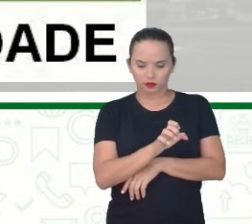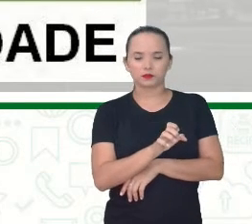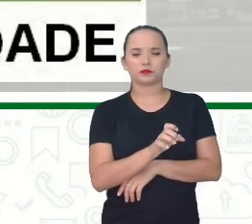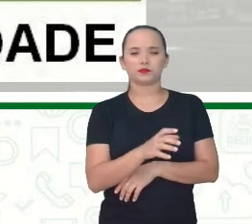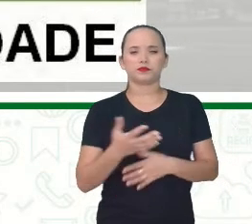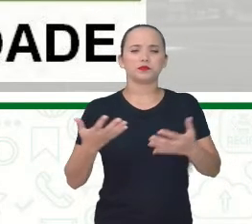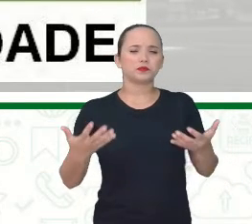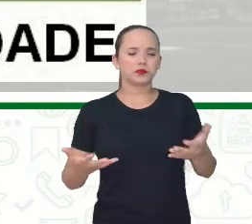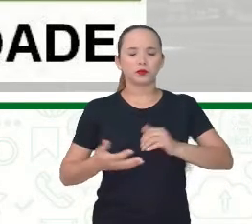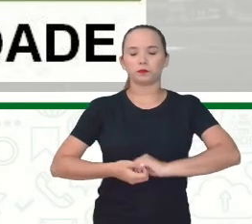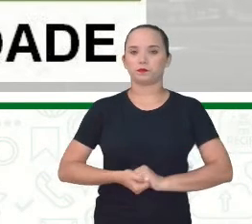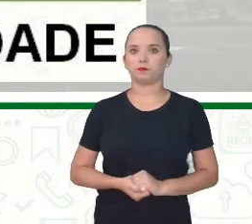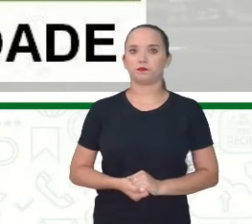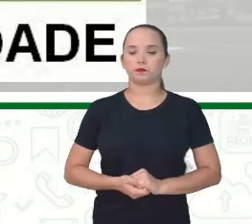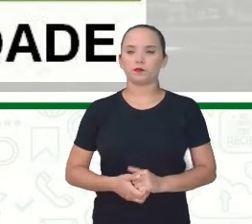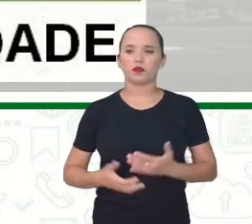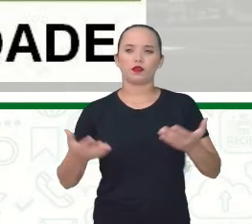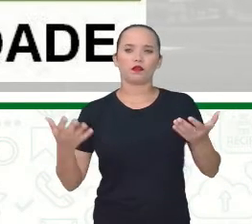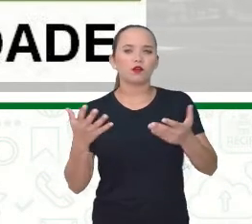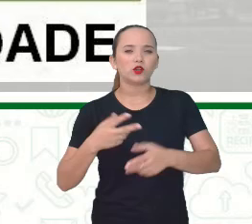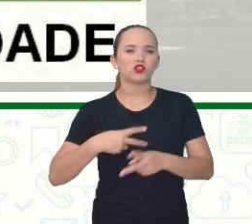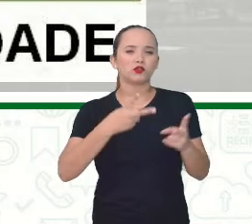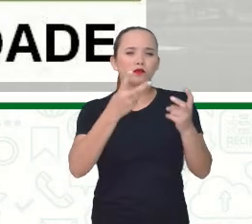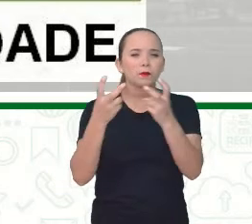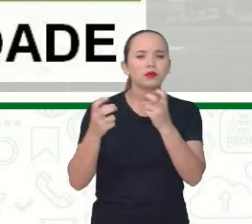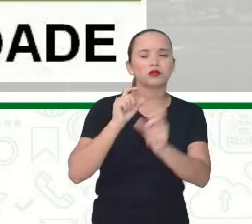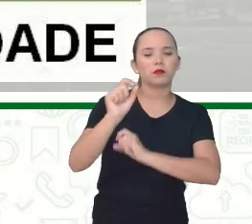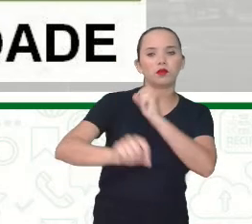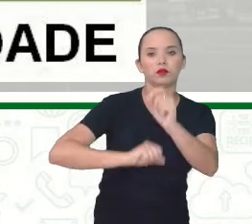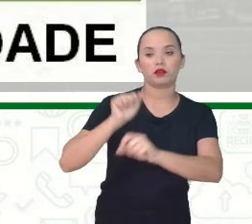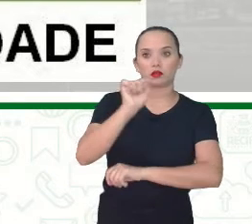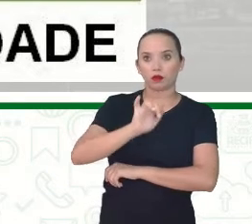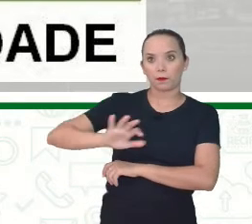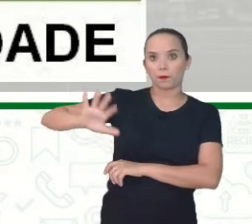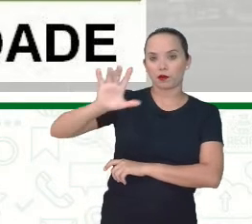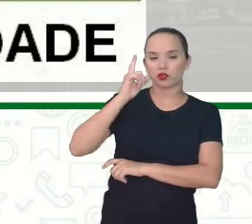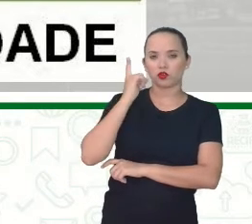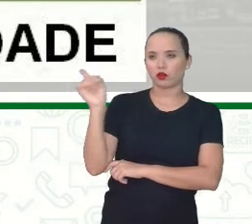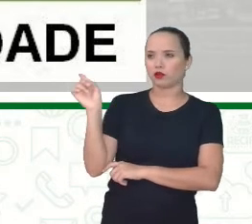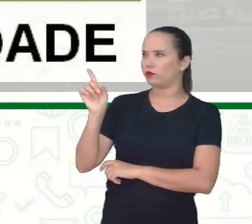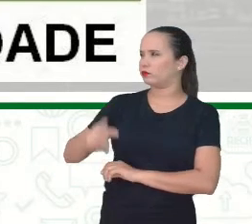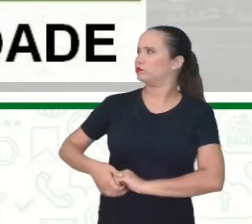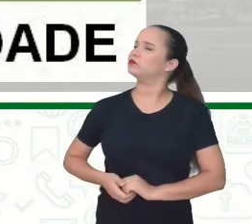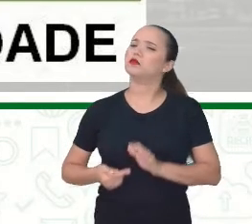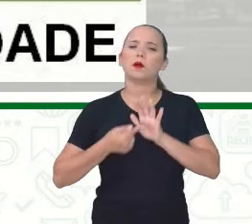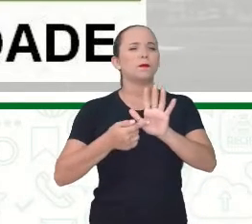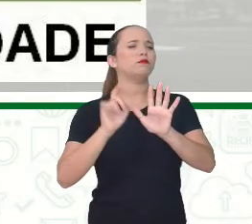seguinte: quando a gente tem o quadrinho aí que mostra a questão da igualdade, o que é que ele está